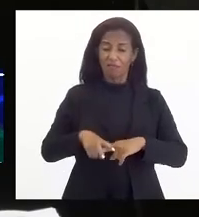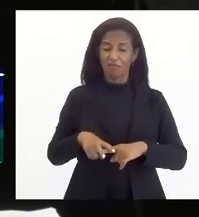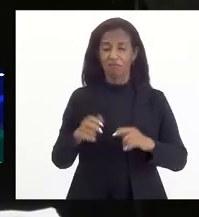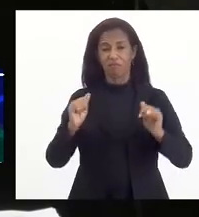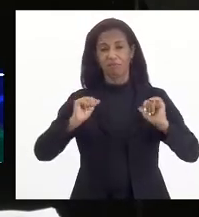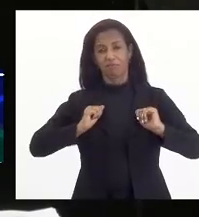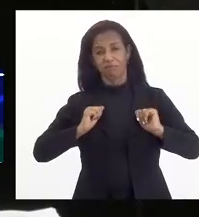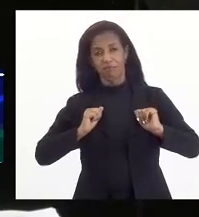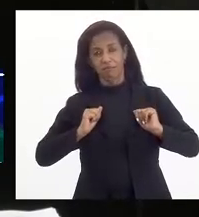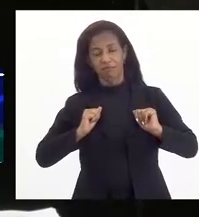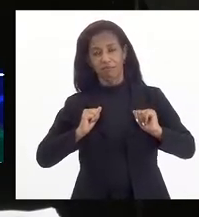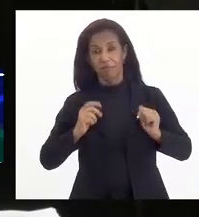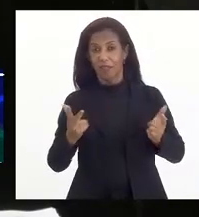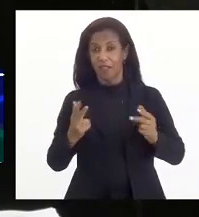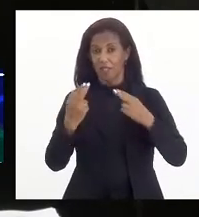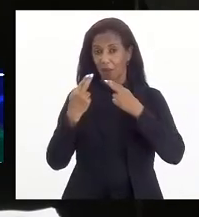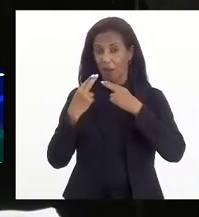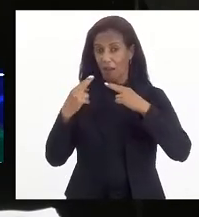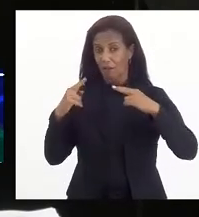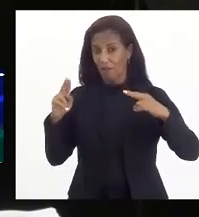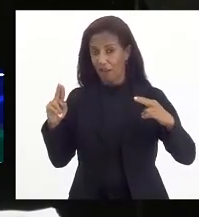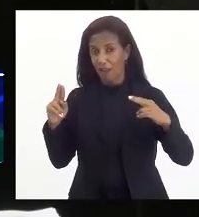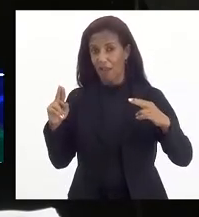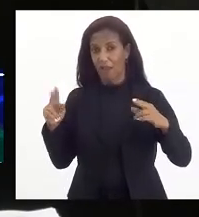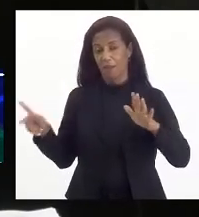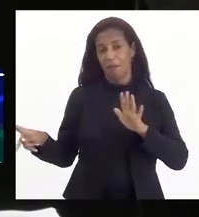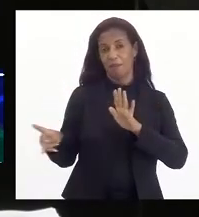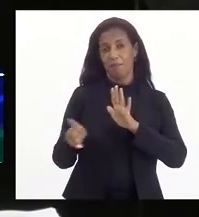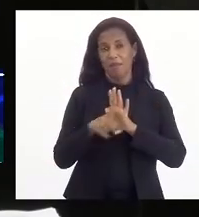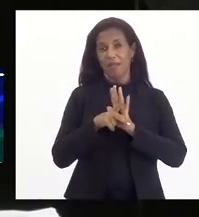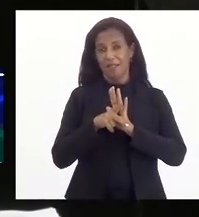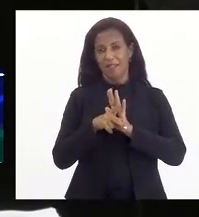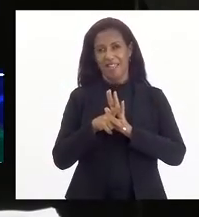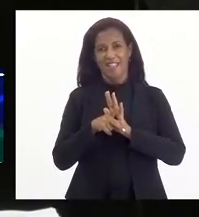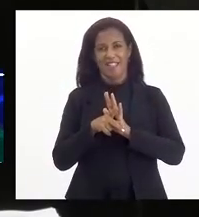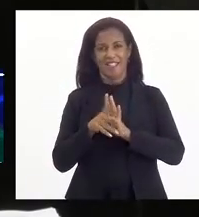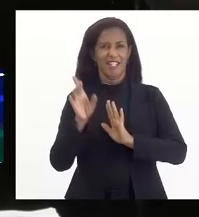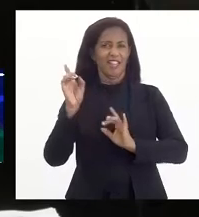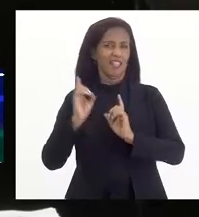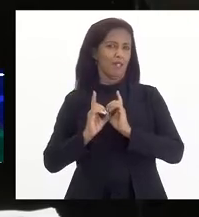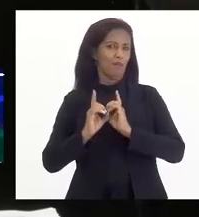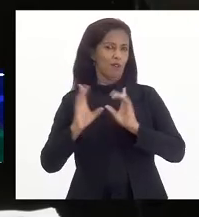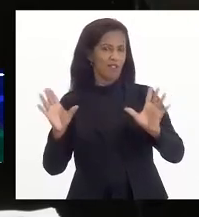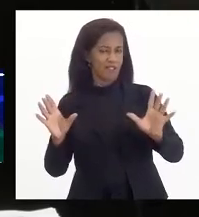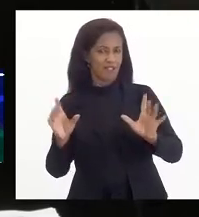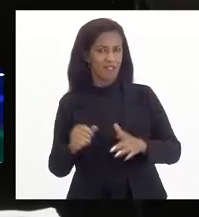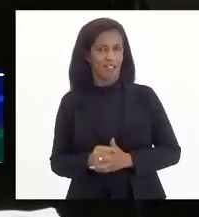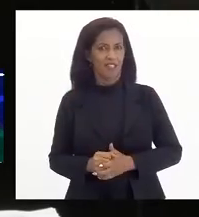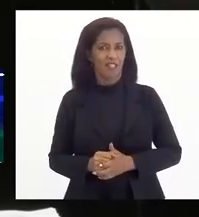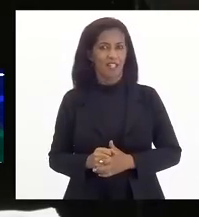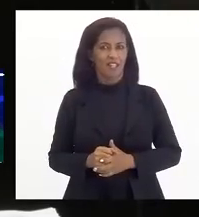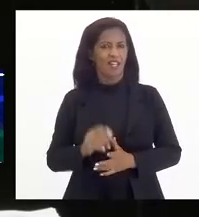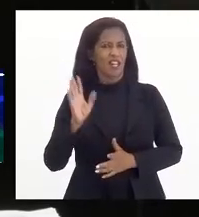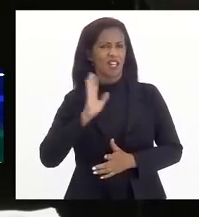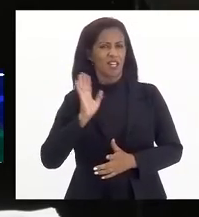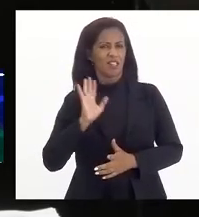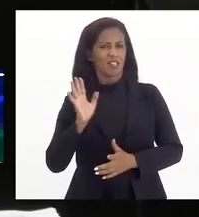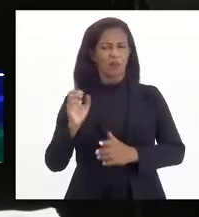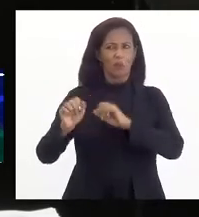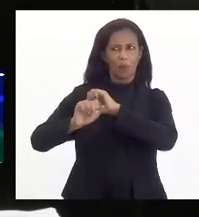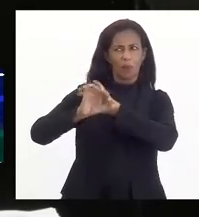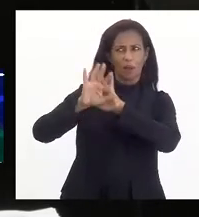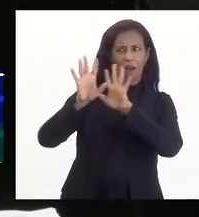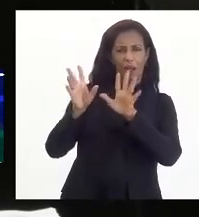no Parlamento e tua vai faz parte do processo democrático Desde que seja com clareza e não escamoteada